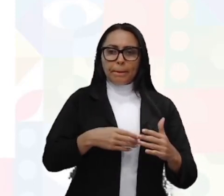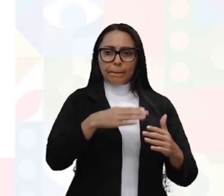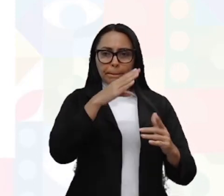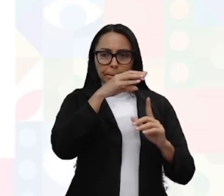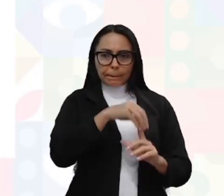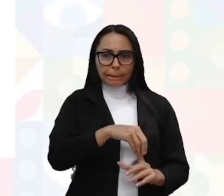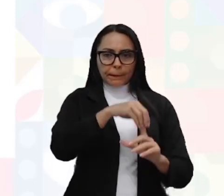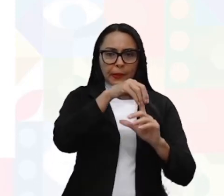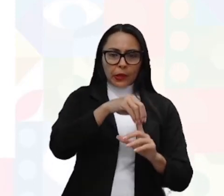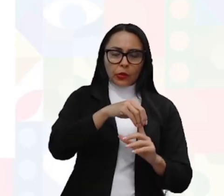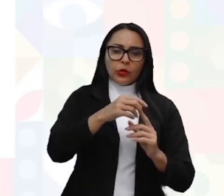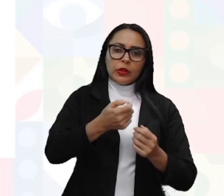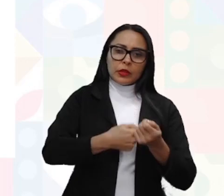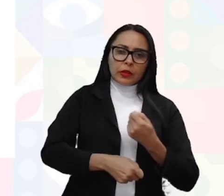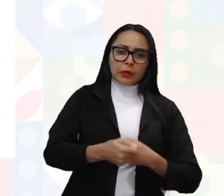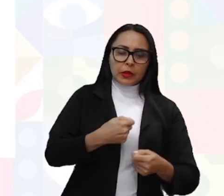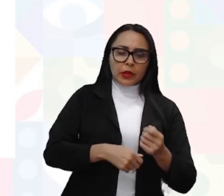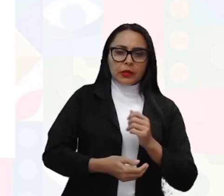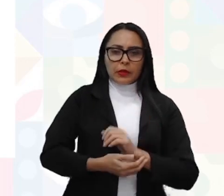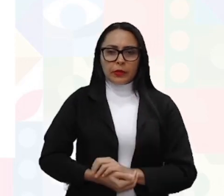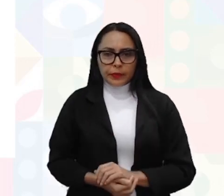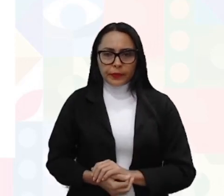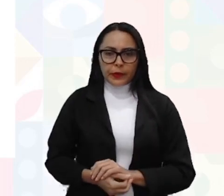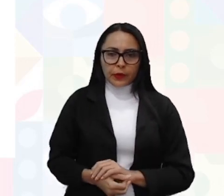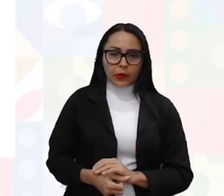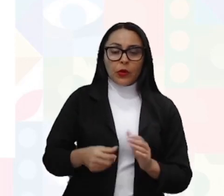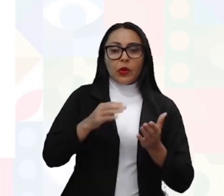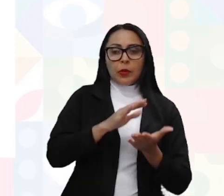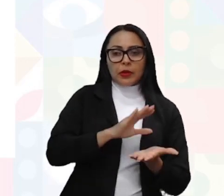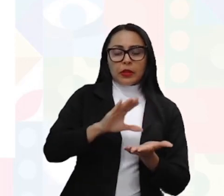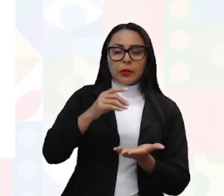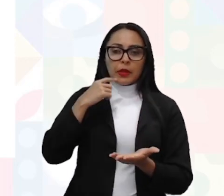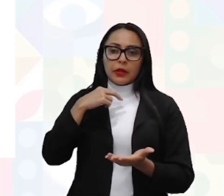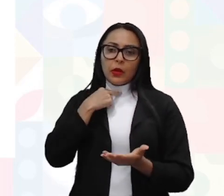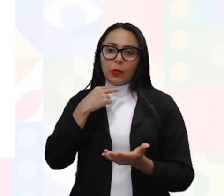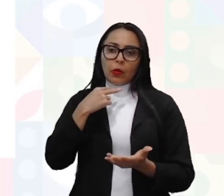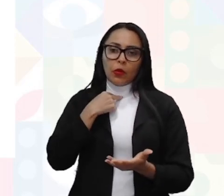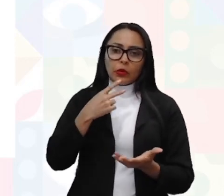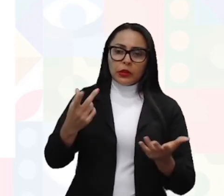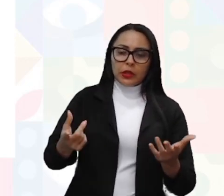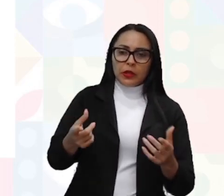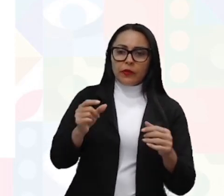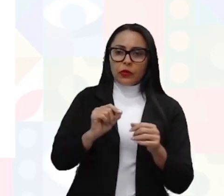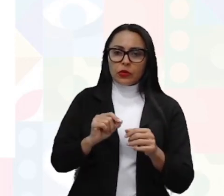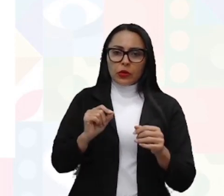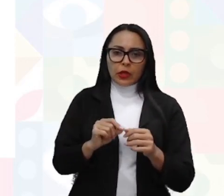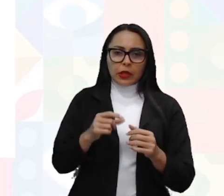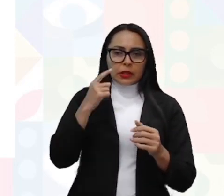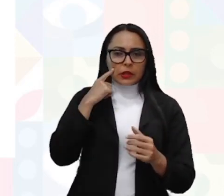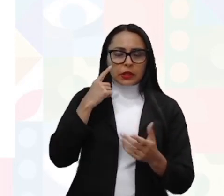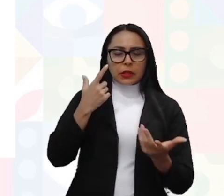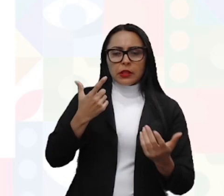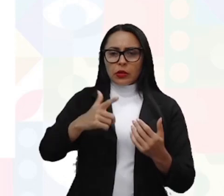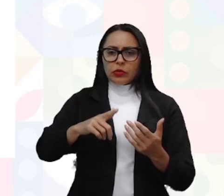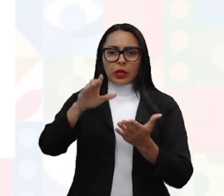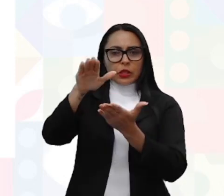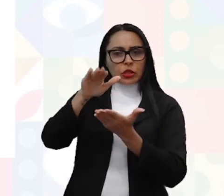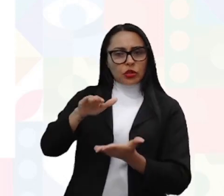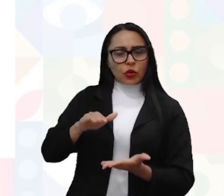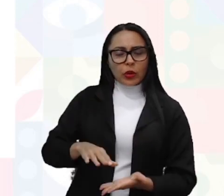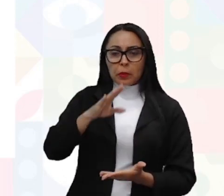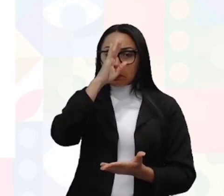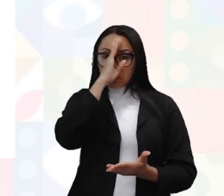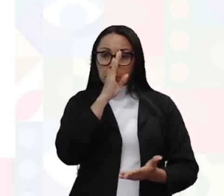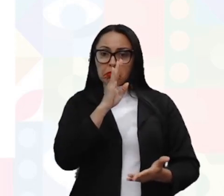sua efetiva administração. A cadeia de abastecimento não pode funcionar de forma eficiente sem que os estoques recebam a prioridade